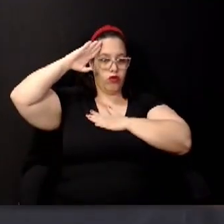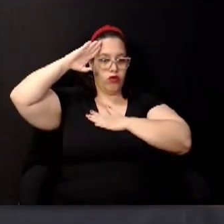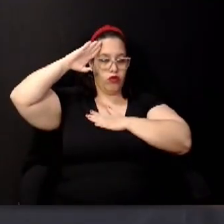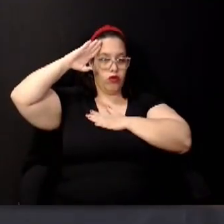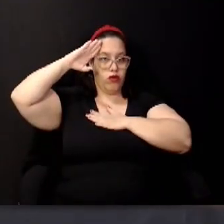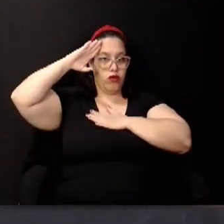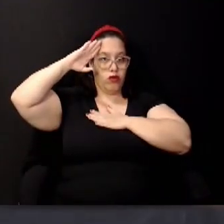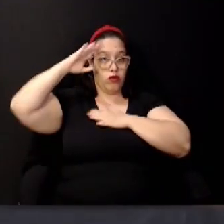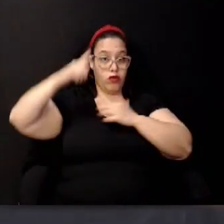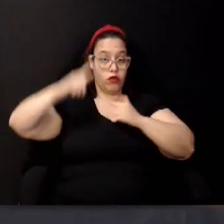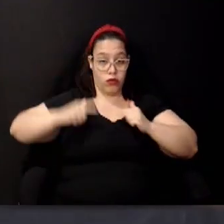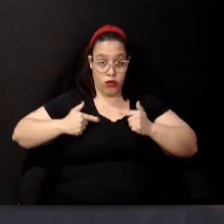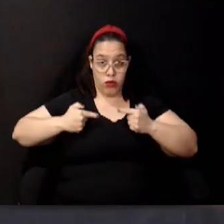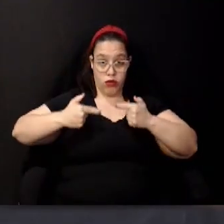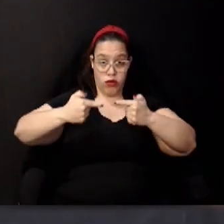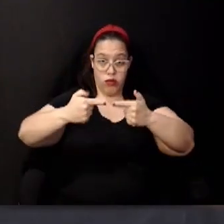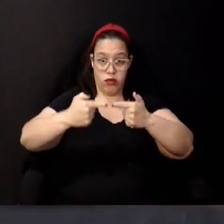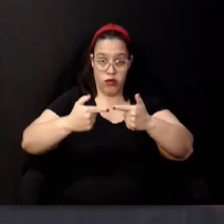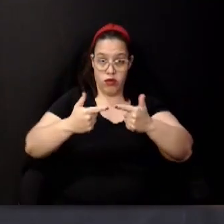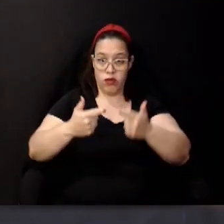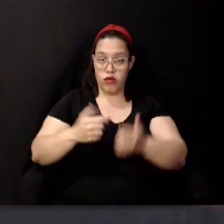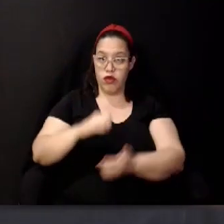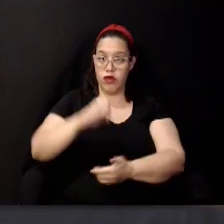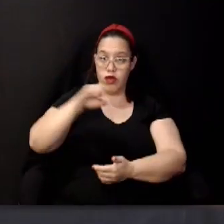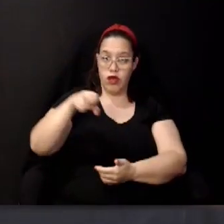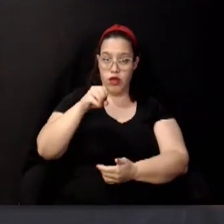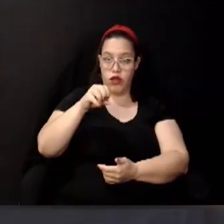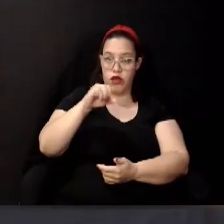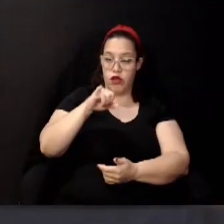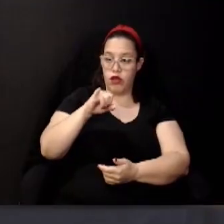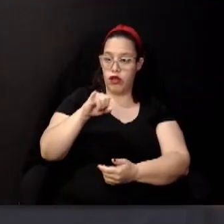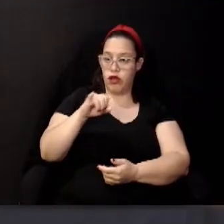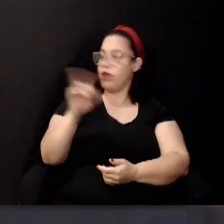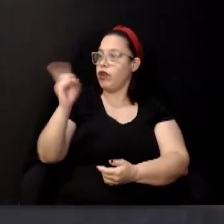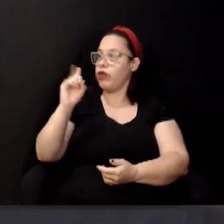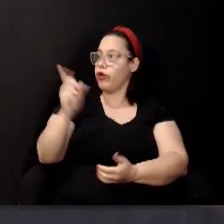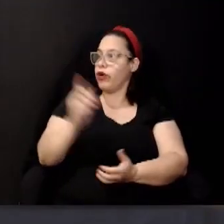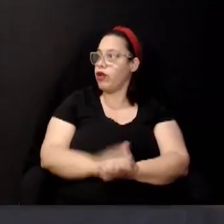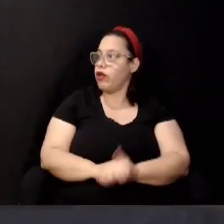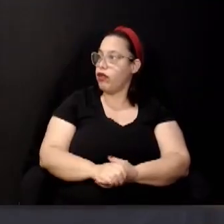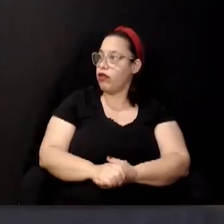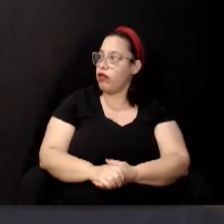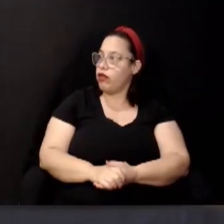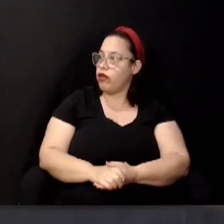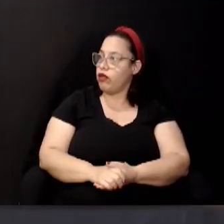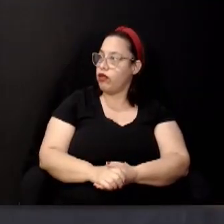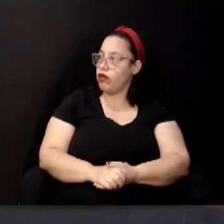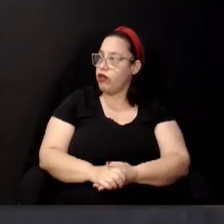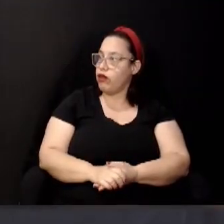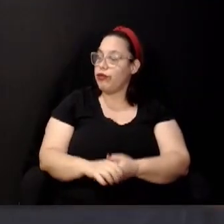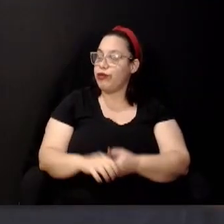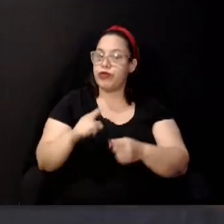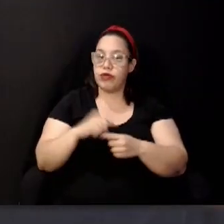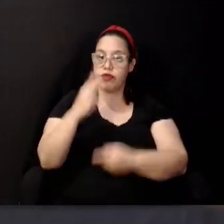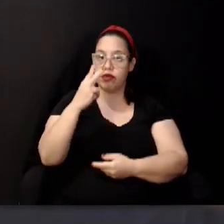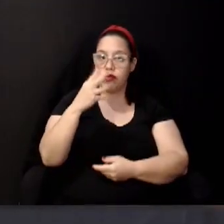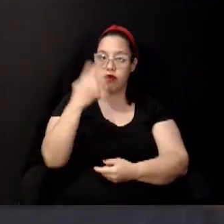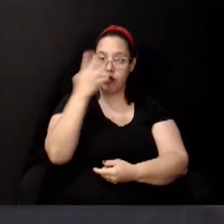Ah, que exagero, né, Joey? Não é? Porque você fica 24 horas por